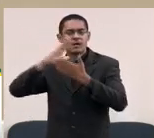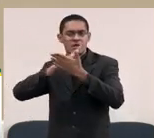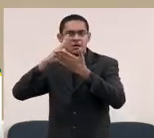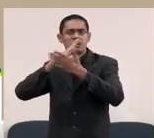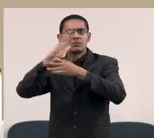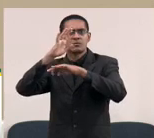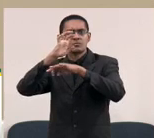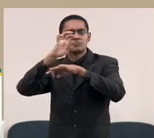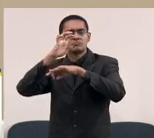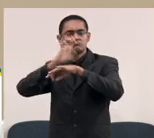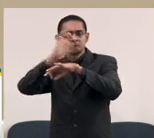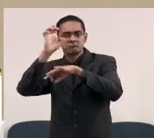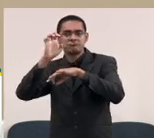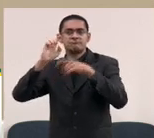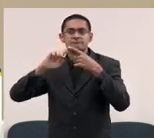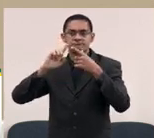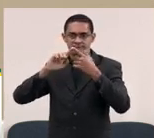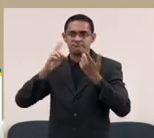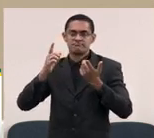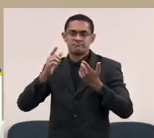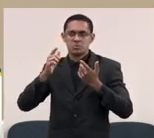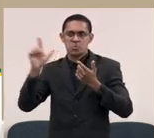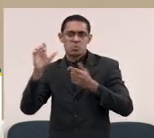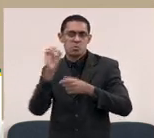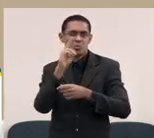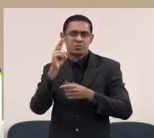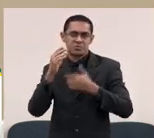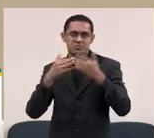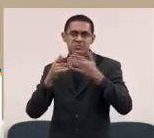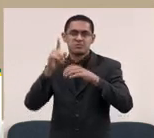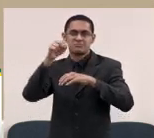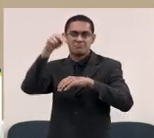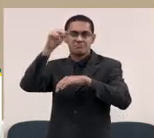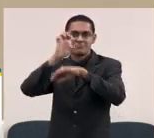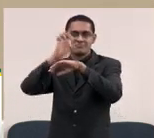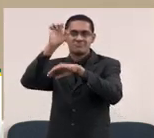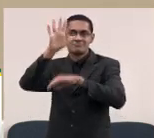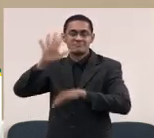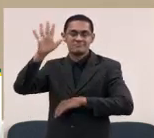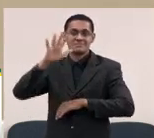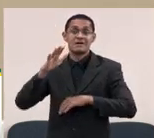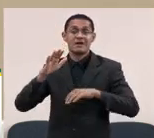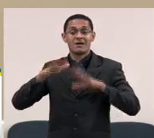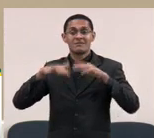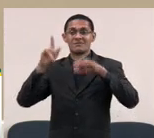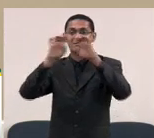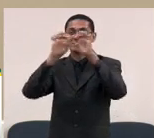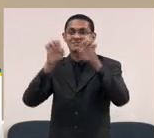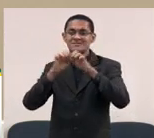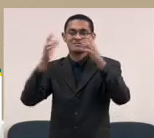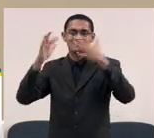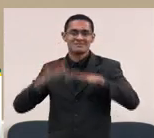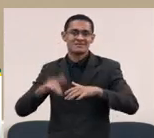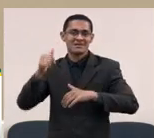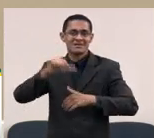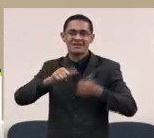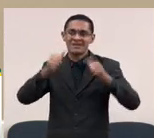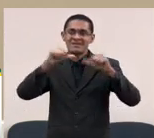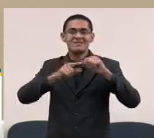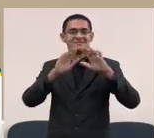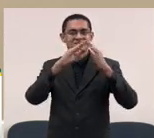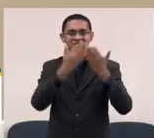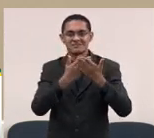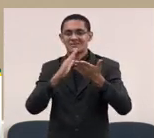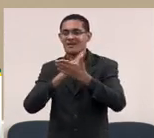algumas partes do Norte do Brasil, seja com as má condições de estruturas de muitas escolas, de